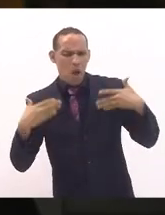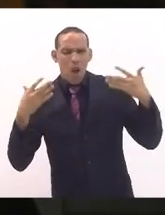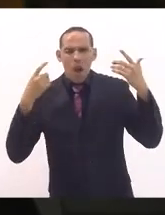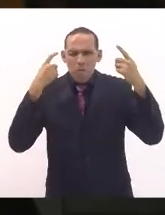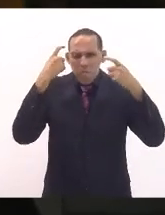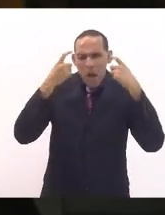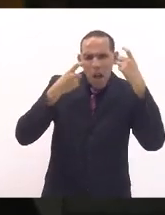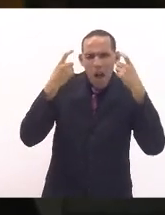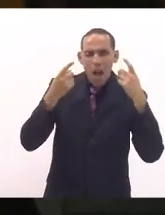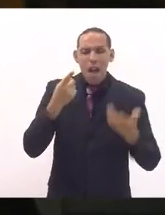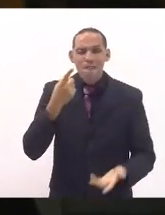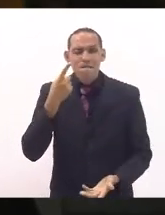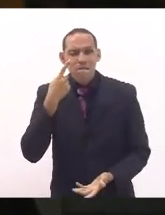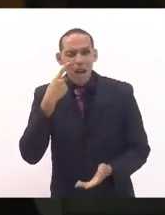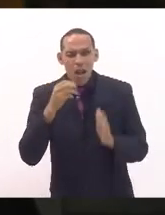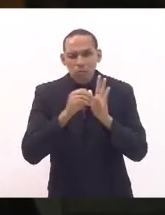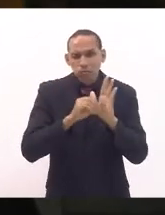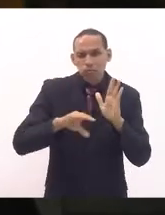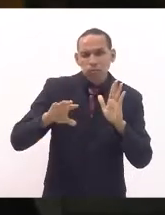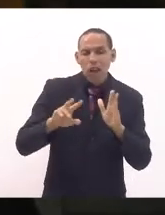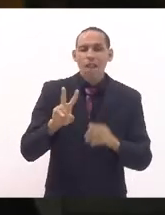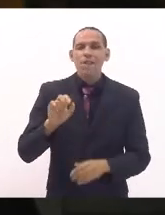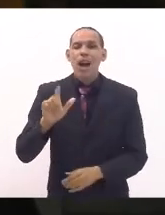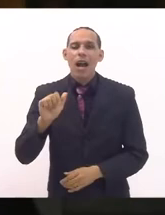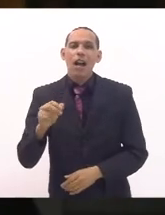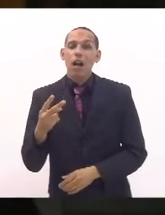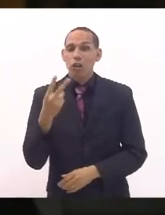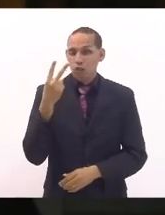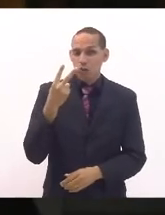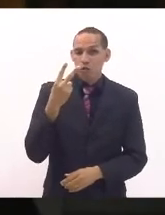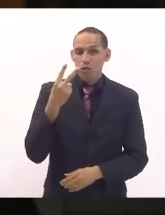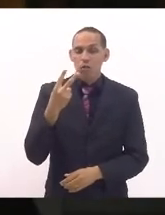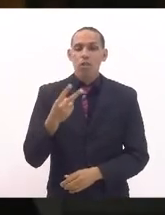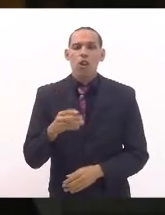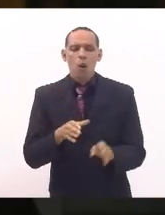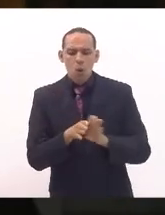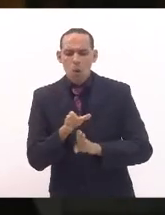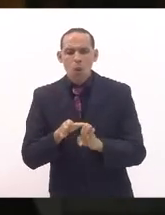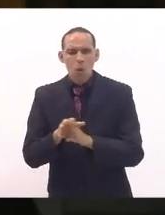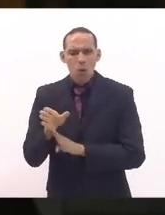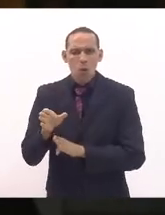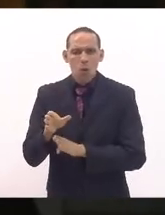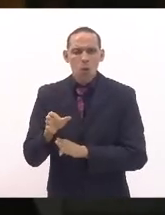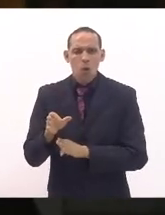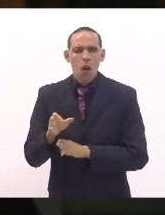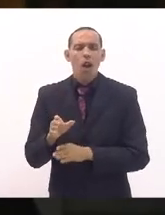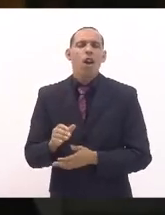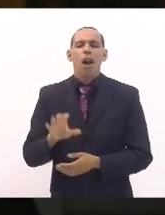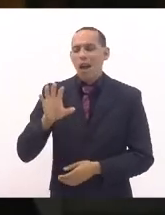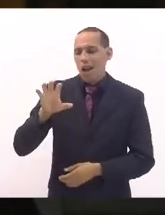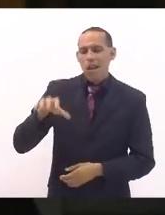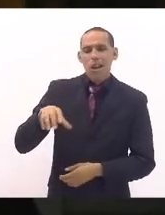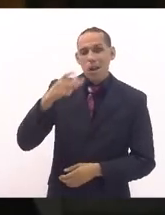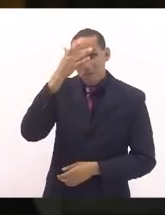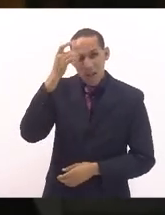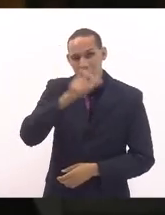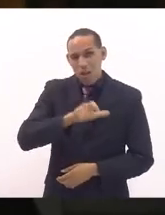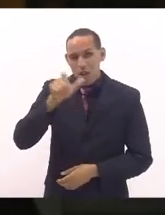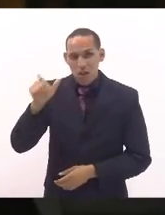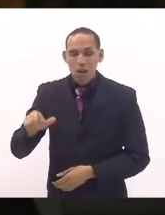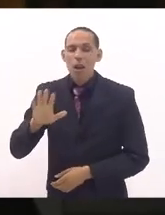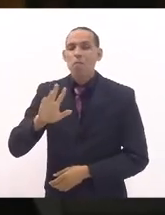observamos a indicação para duas vagas de conselheiros da agência de pessoas sem